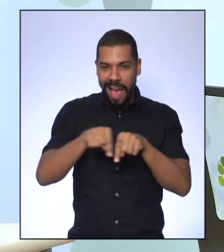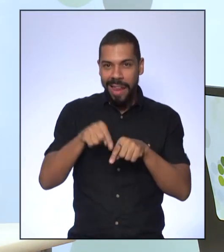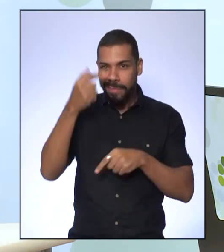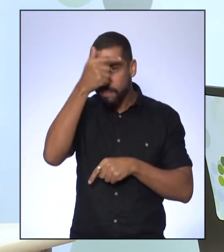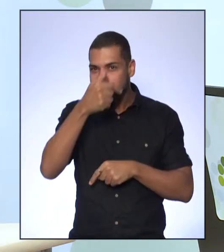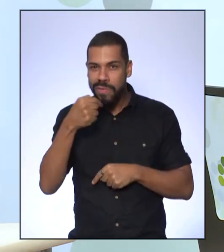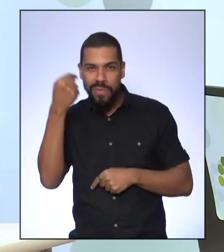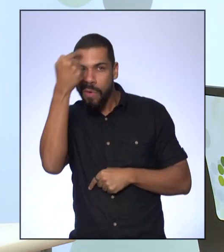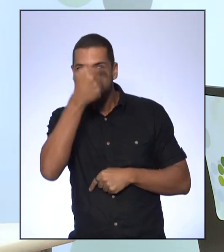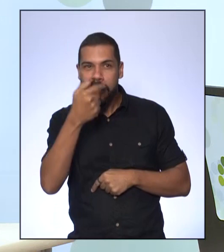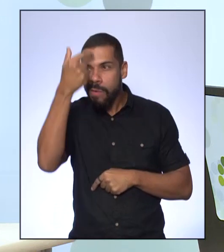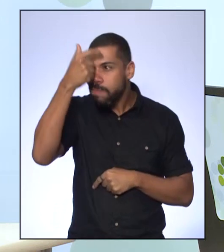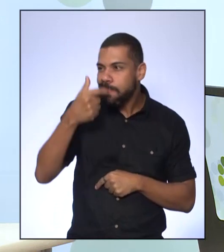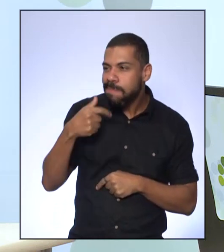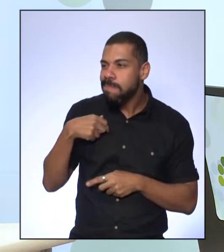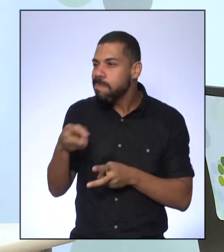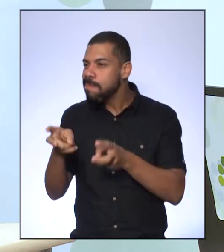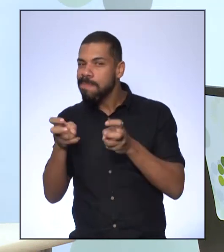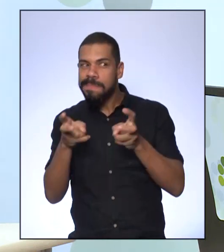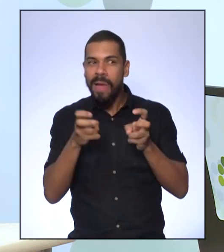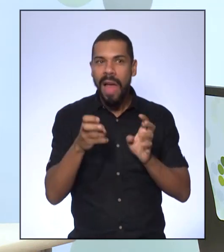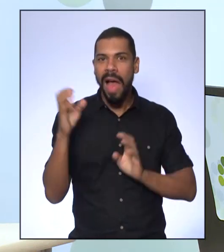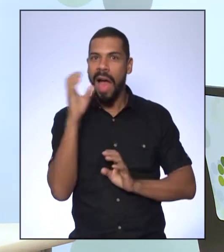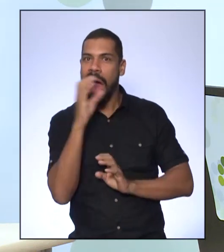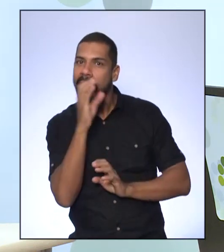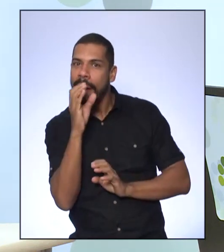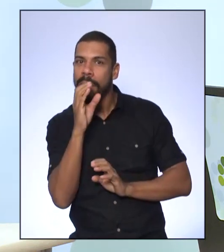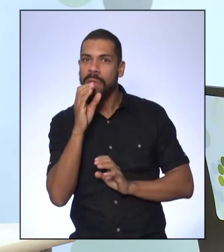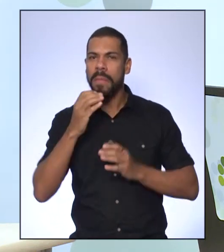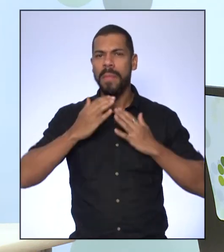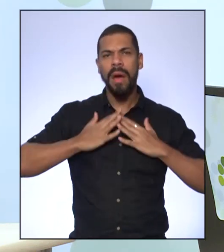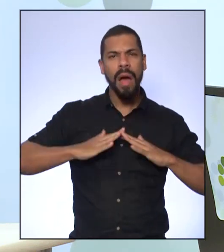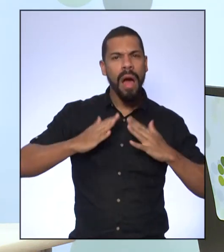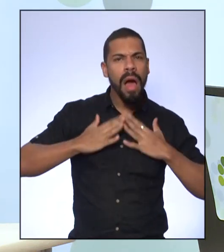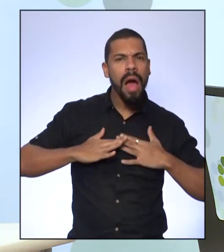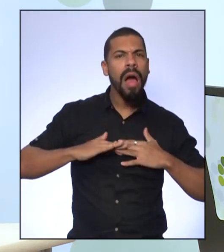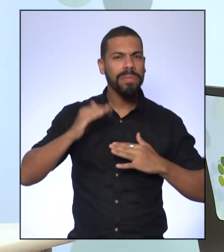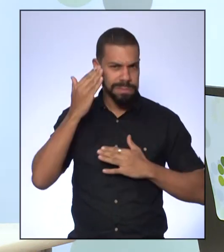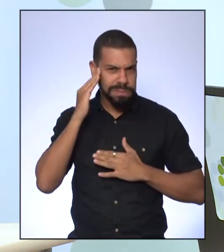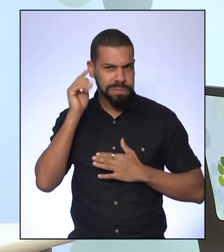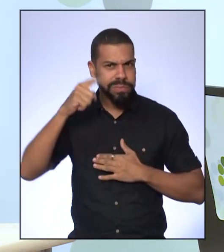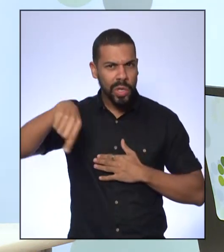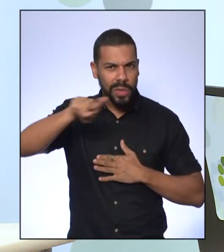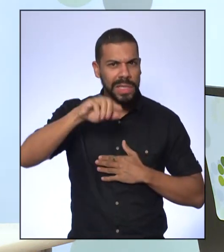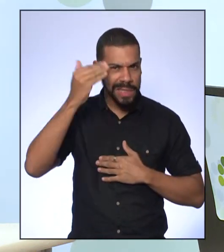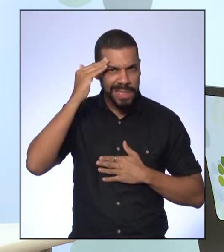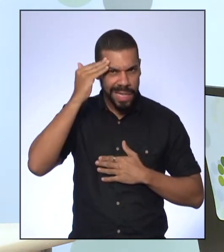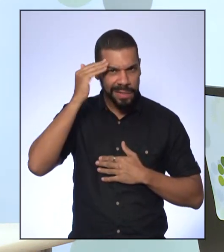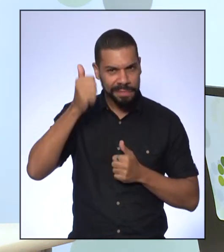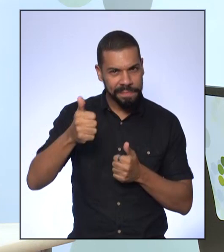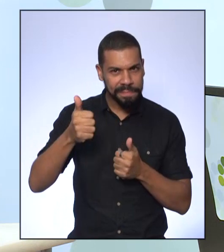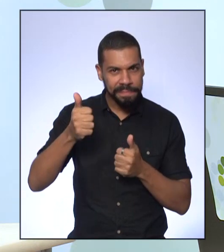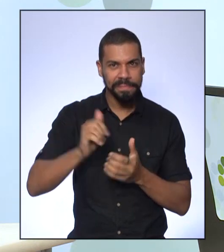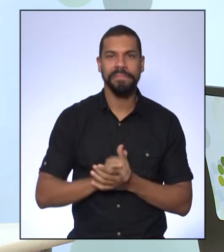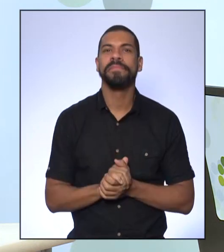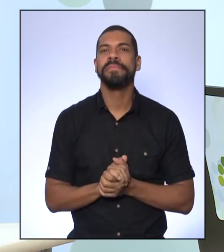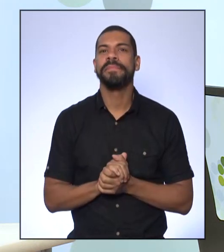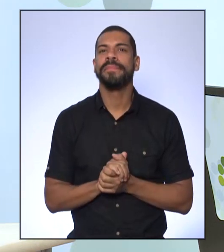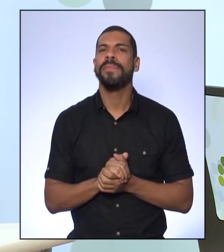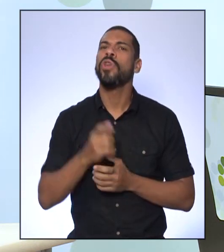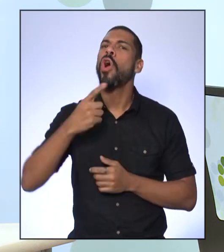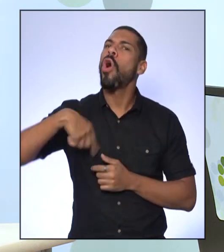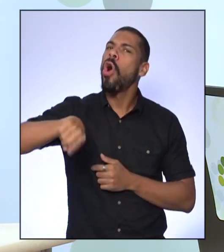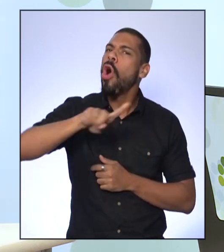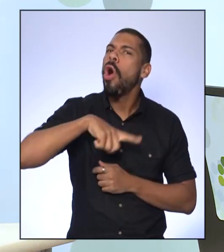aí de vocês, a gente vê se a gente tem que ir mais rápido, mais devagar, se vocês entenderam, né? E então é